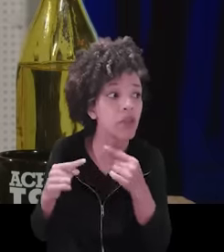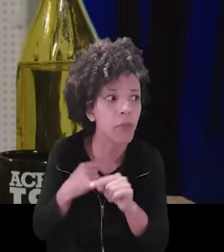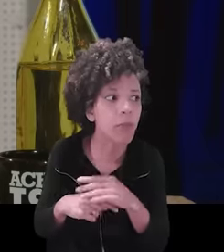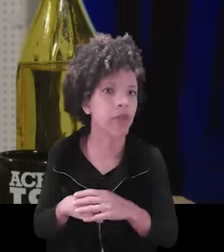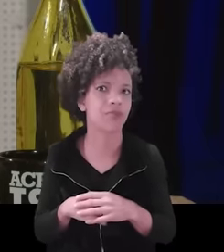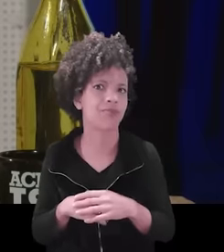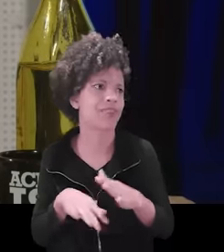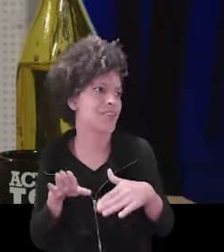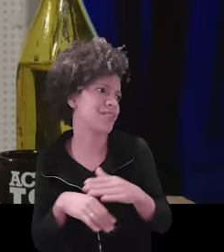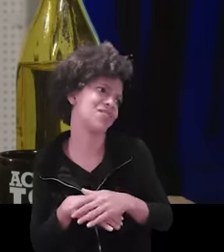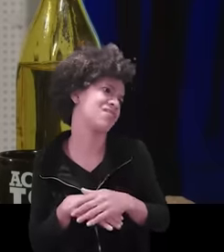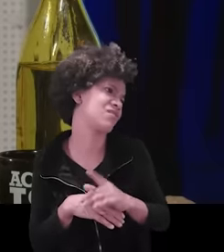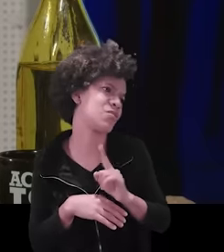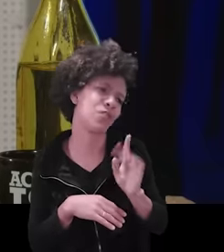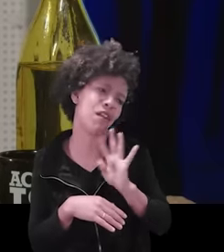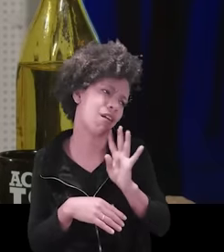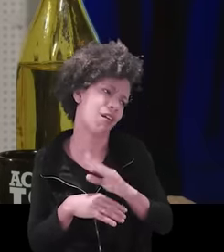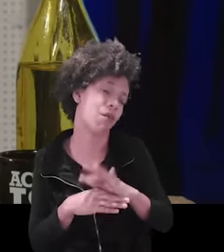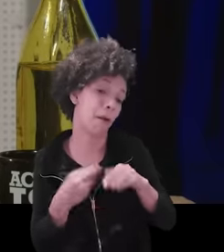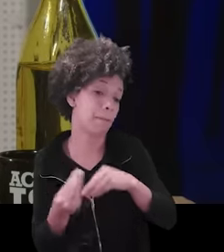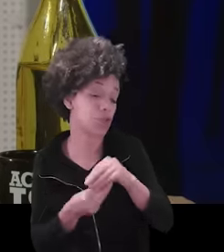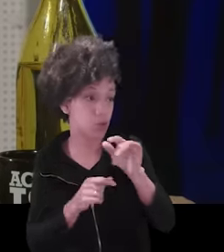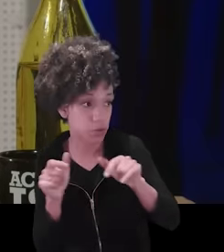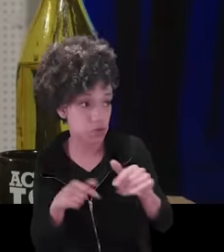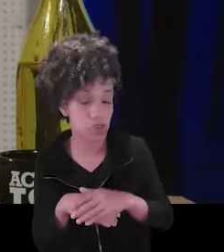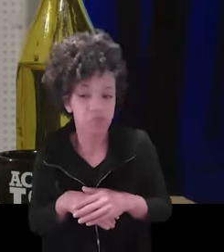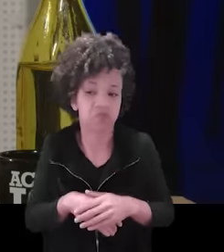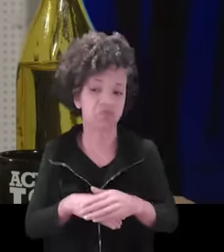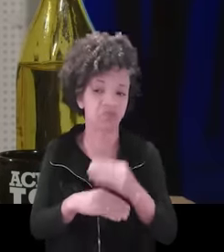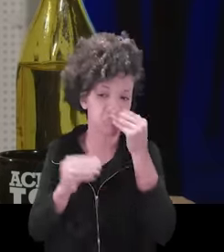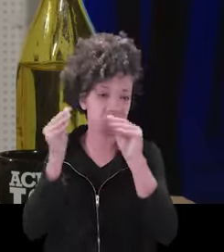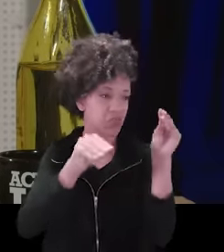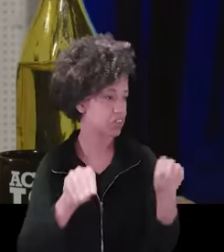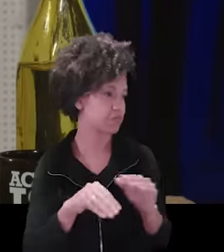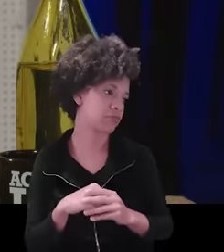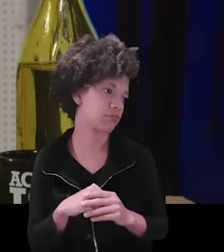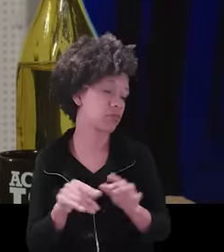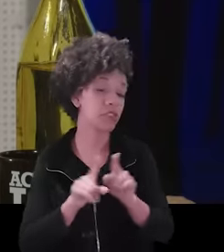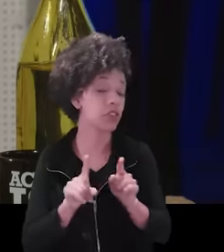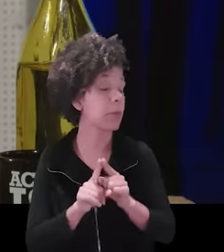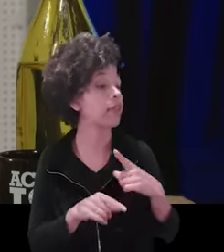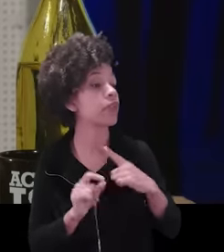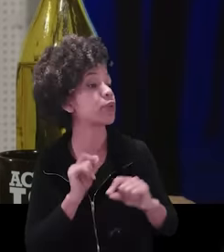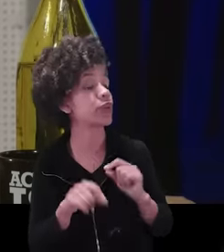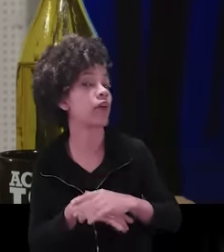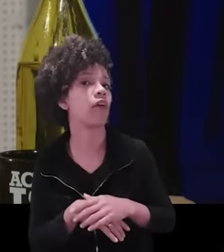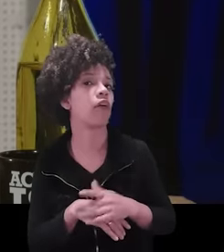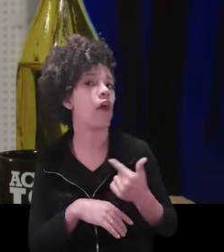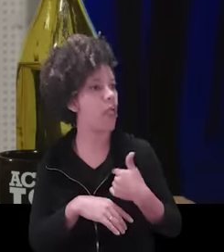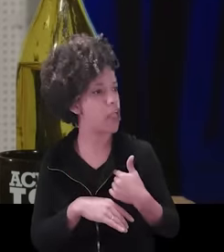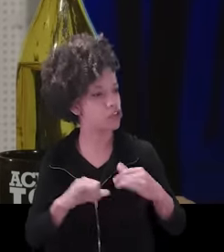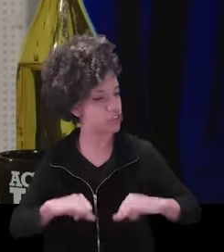a pessoa não é legal Às vezes eu acho que assim é uma mistura de pessoas que não tá nem aí para o brasileiro e tem muito assim